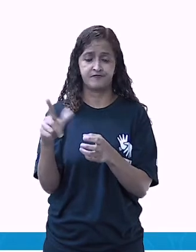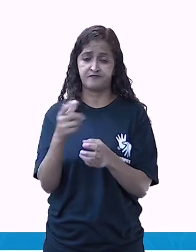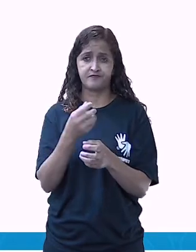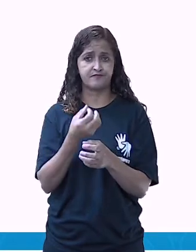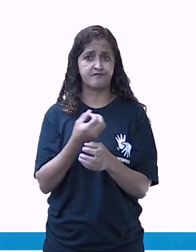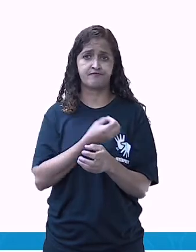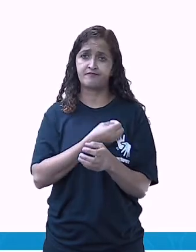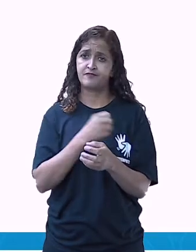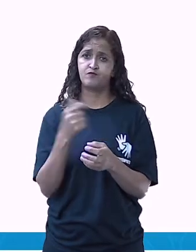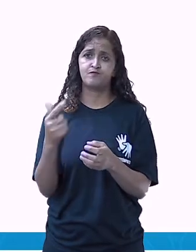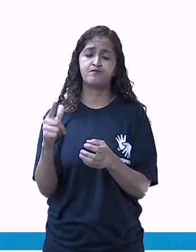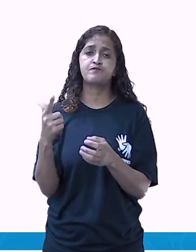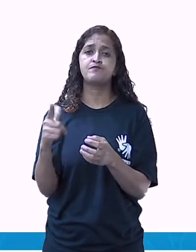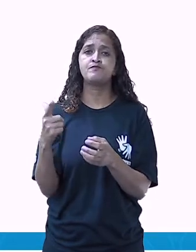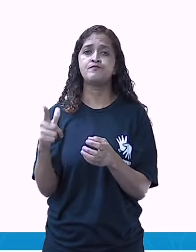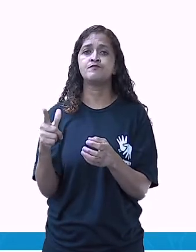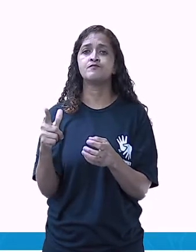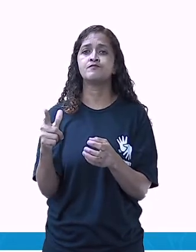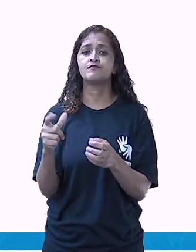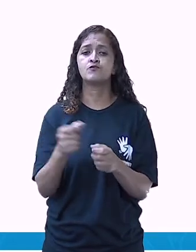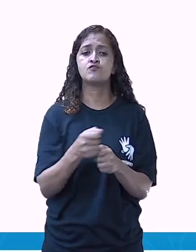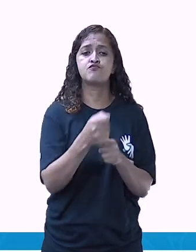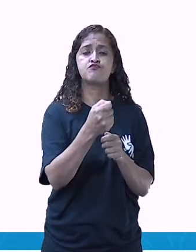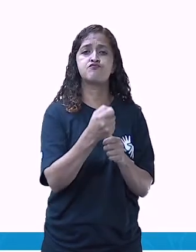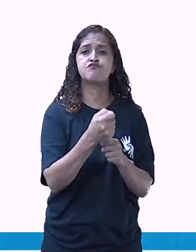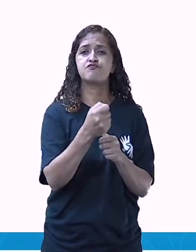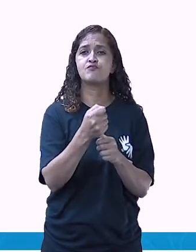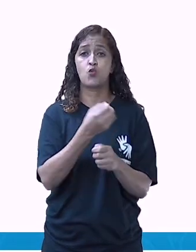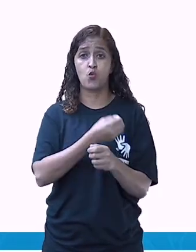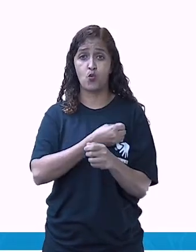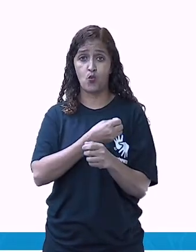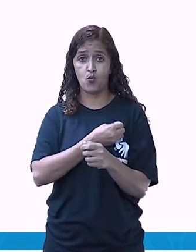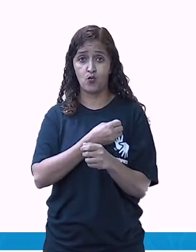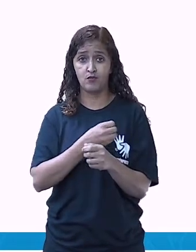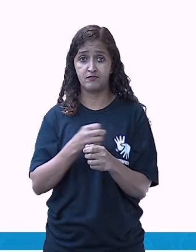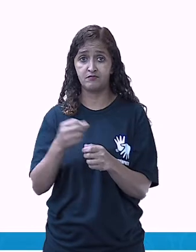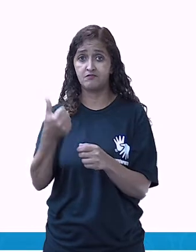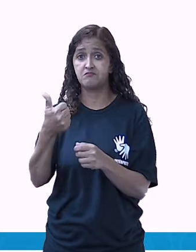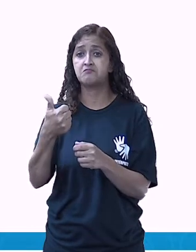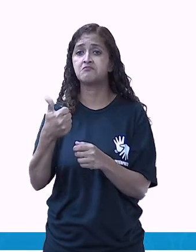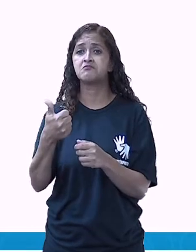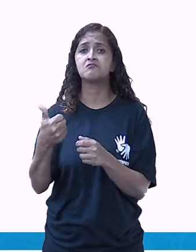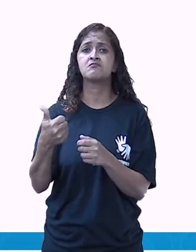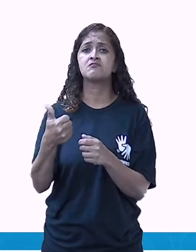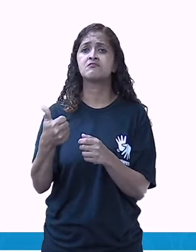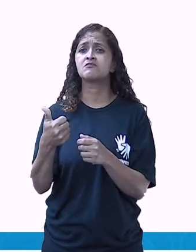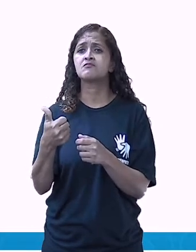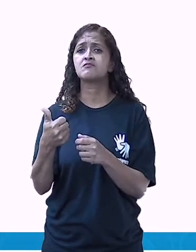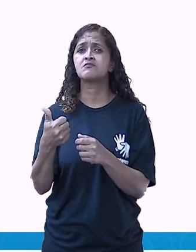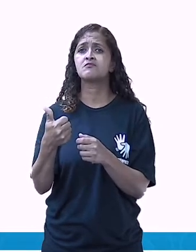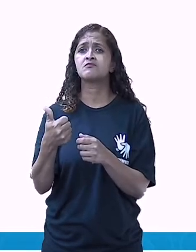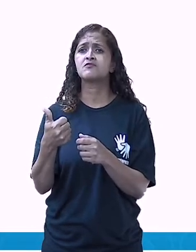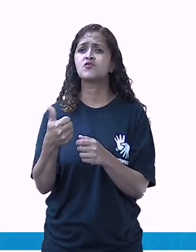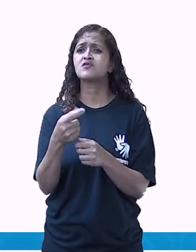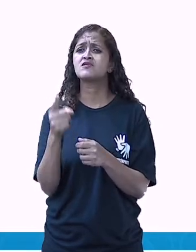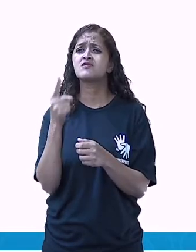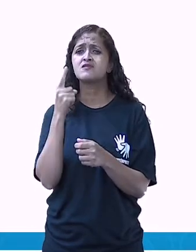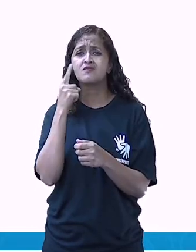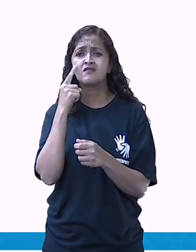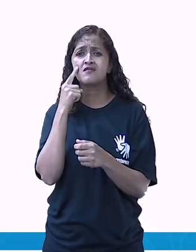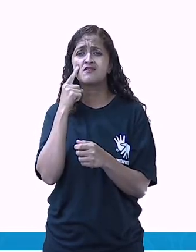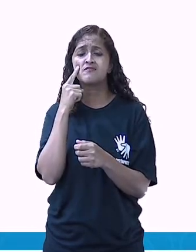0. Tem algum balão com o número 1? Vamos ver. Também